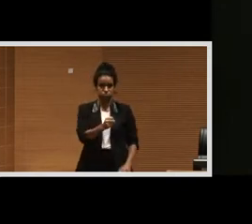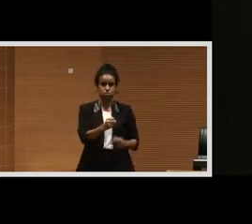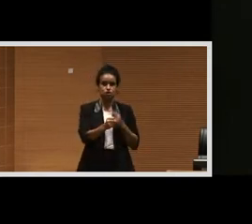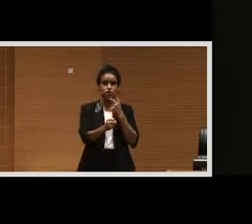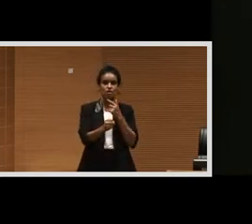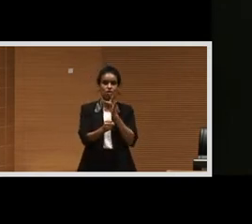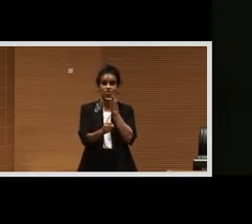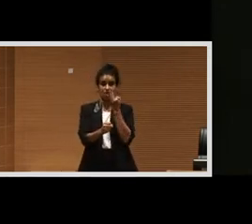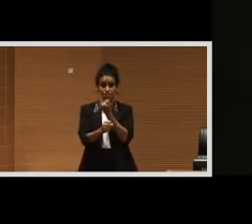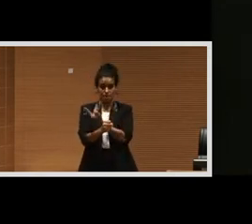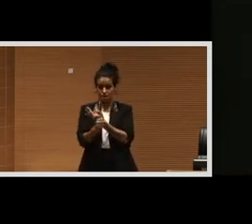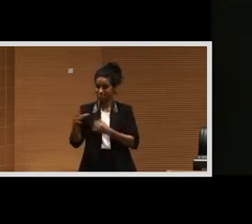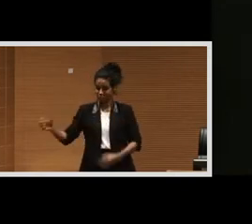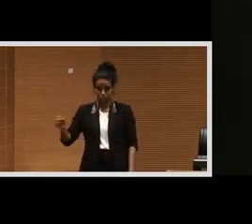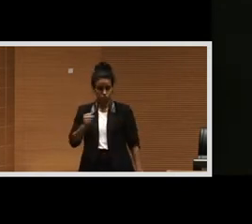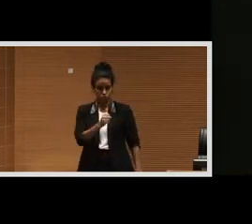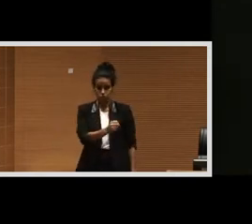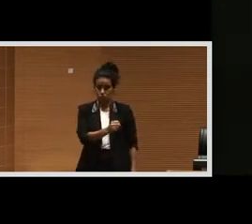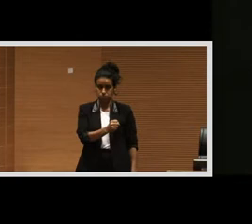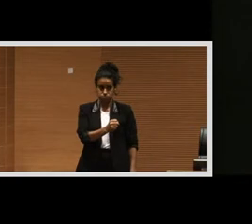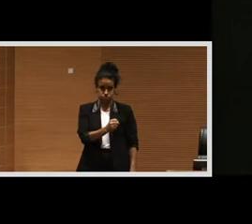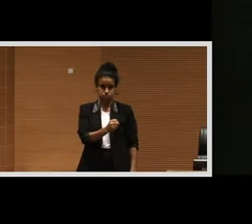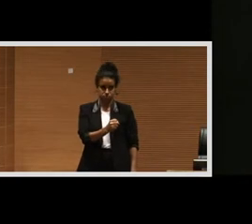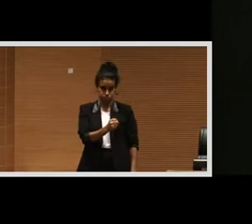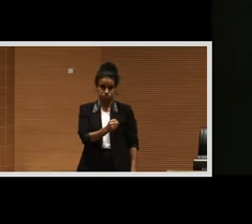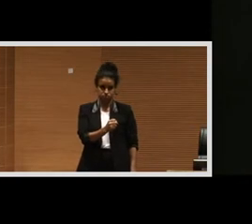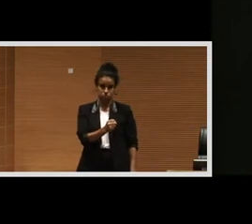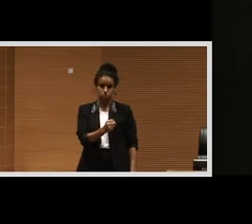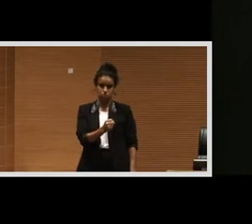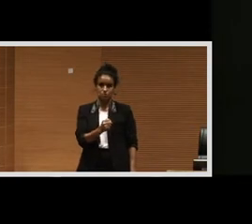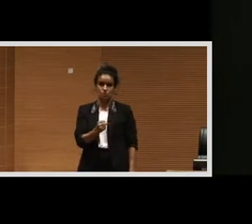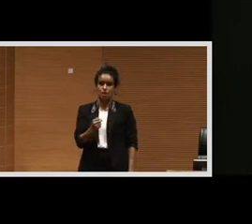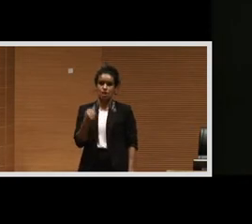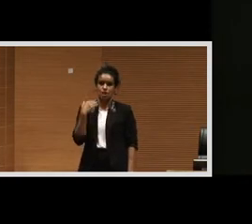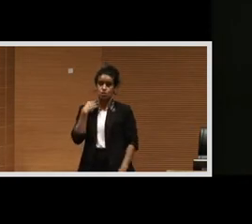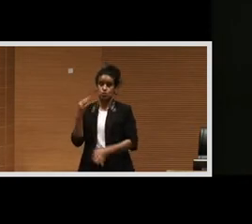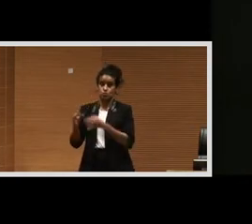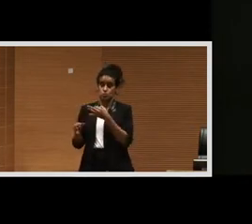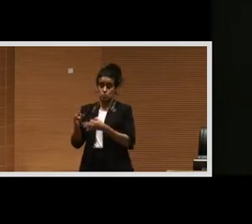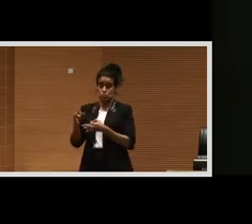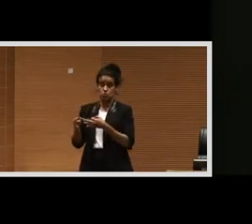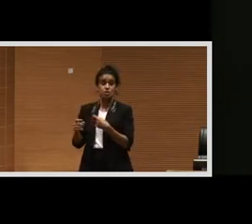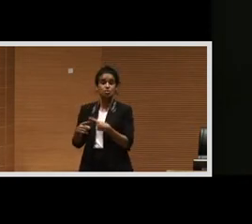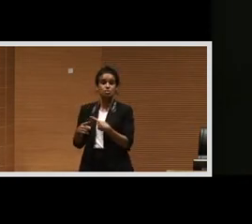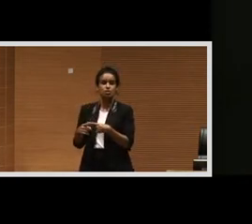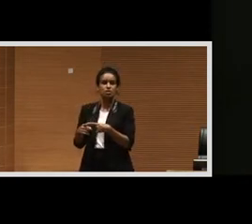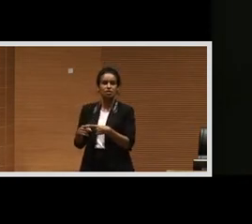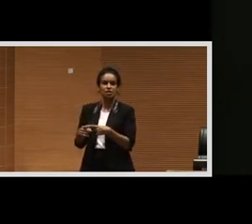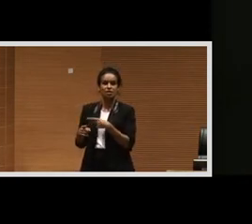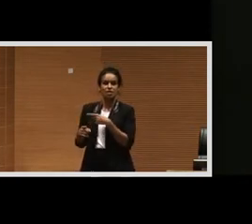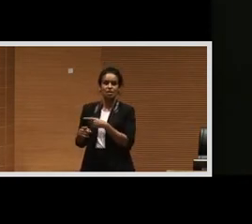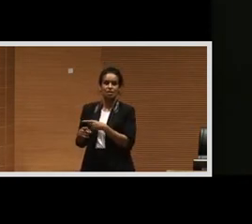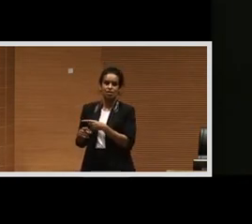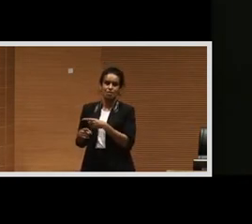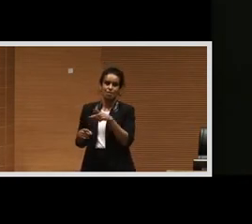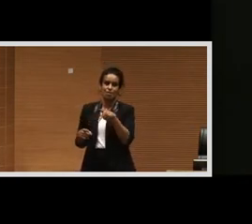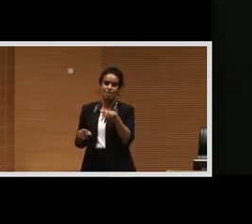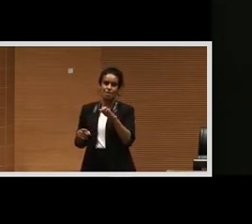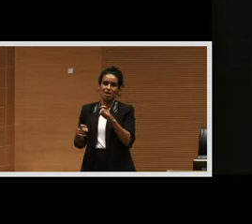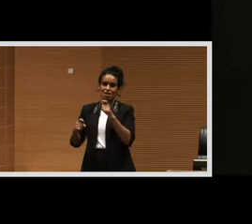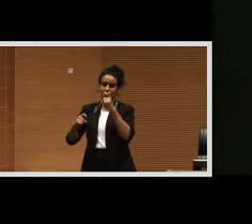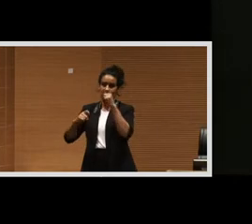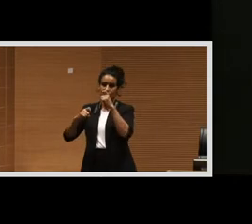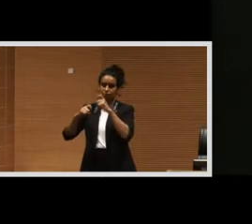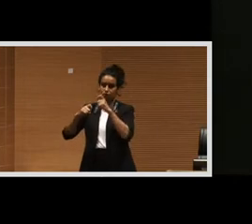família judicialmente, porque ela era violentada pelo pai todas as